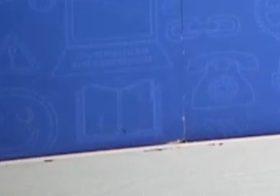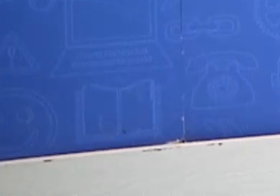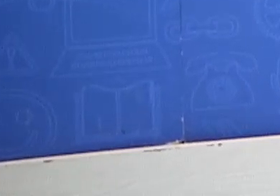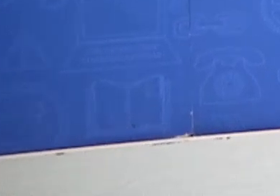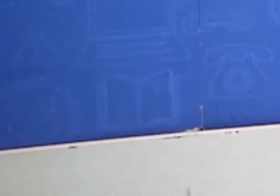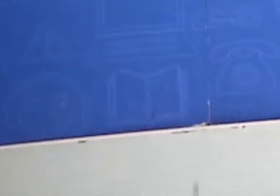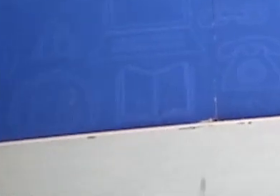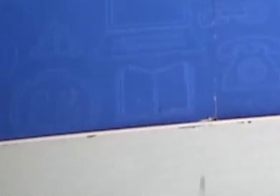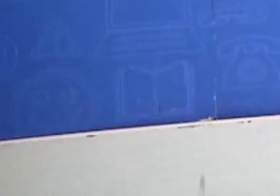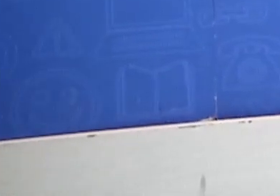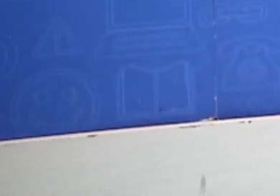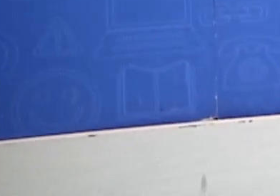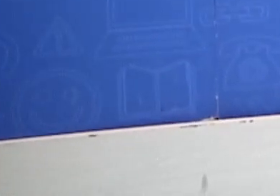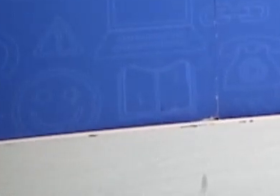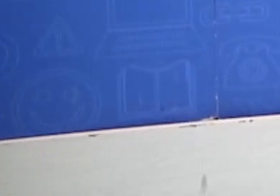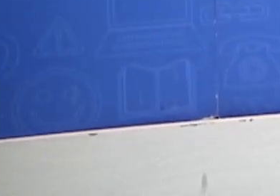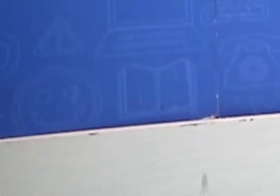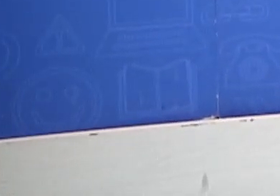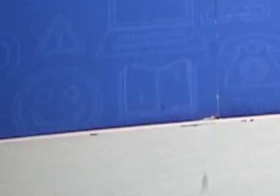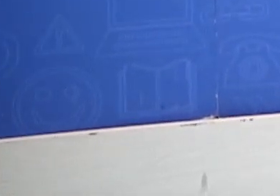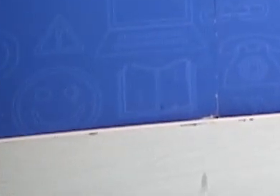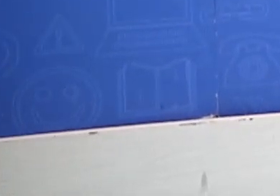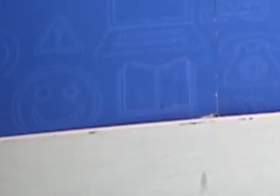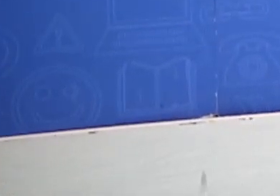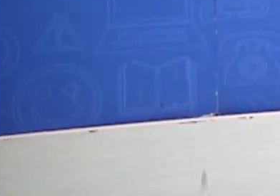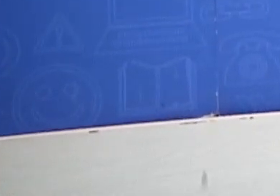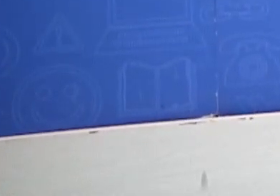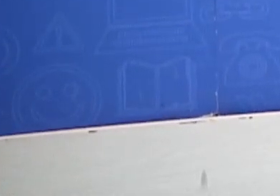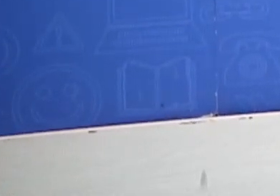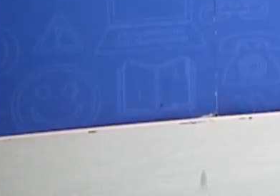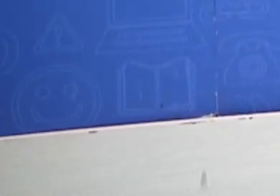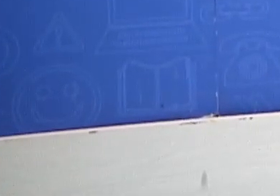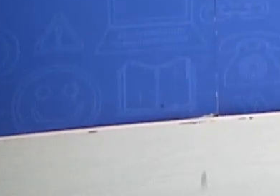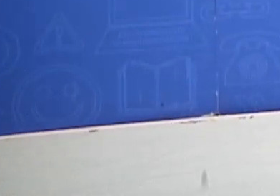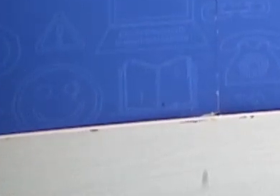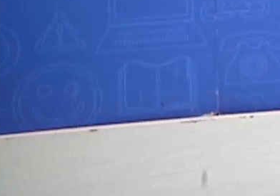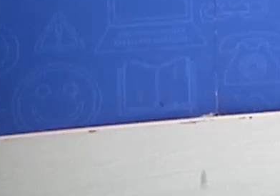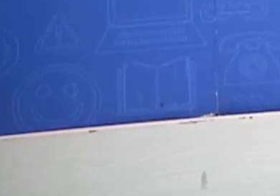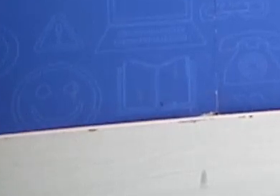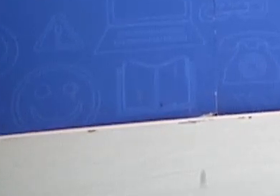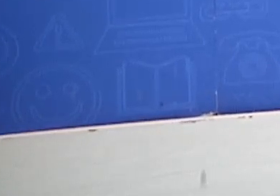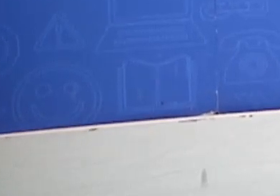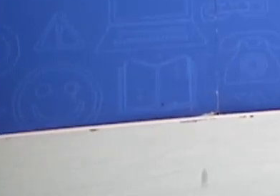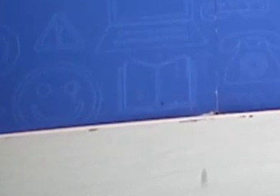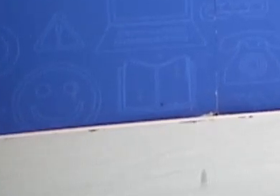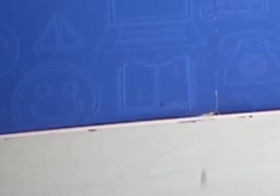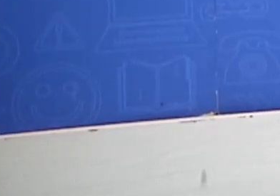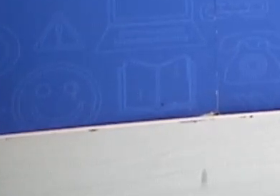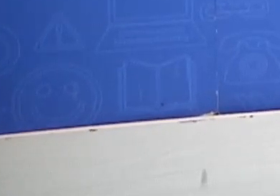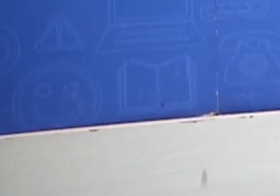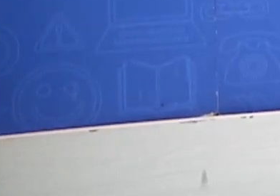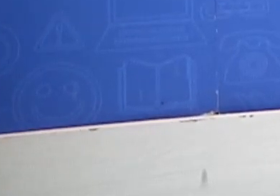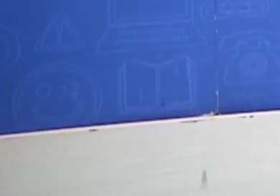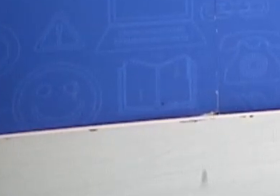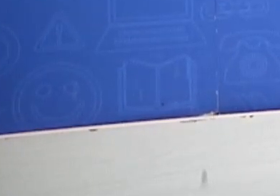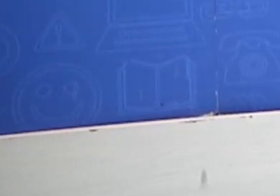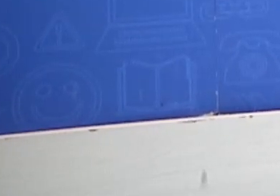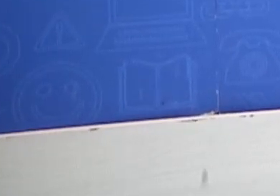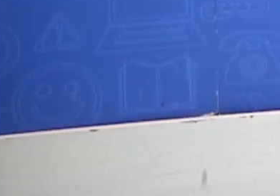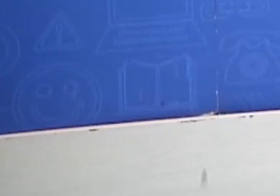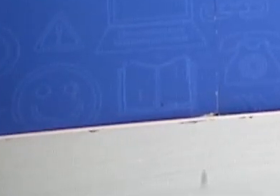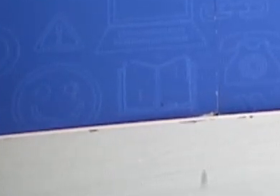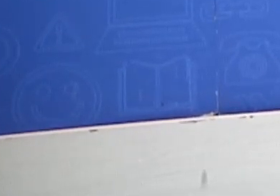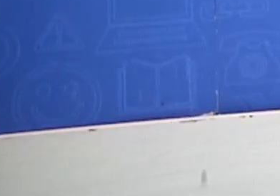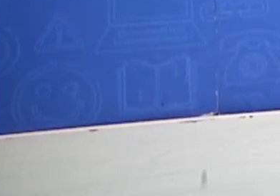entrevista hoje exclusiva com o prefeito de Caxias, Fábio Gentil, que vai estar aí falando conosco sobre os últimos acontecimentos que têm acontecido aí na